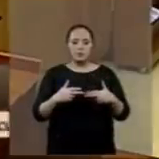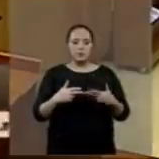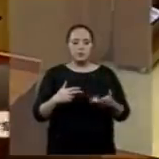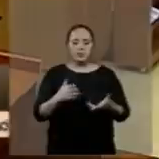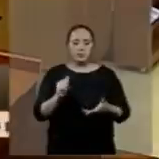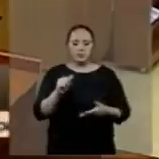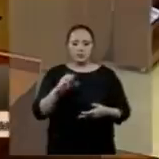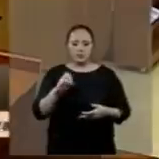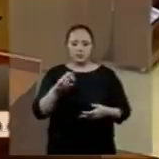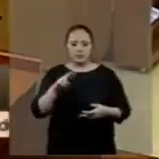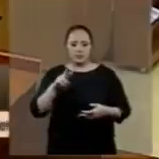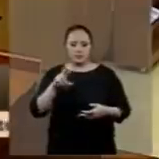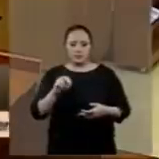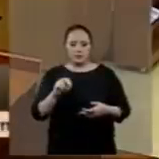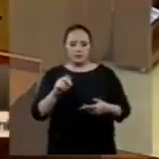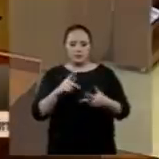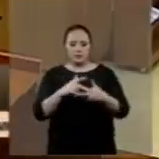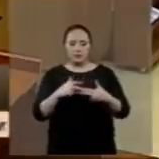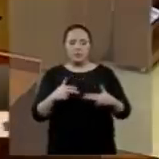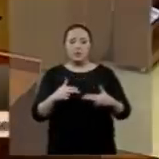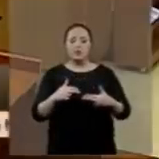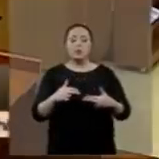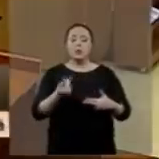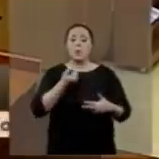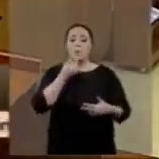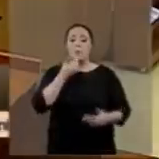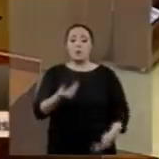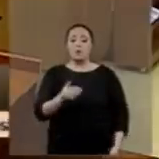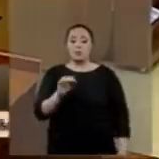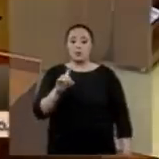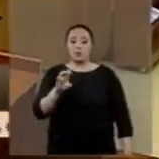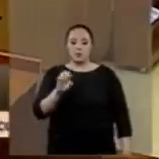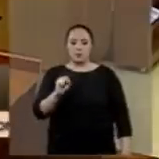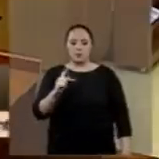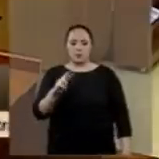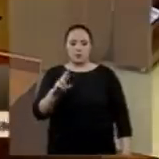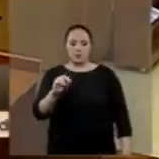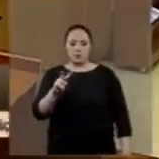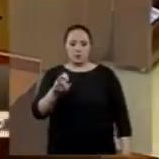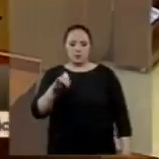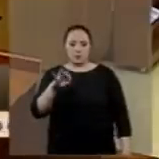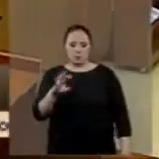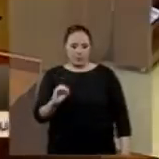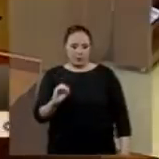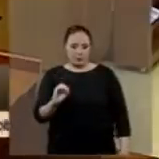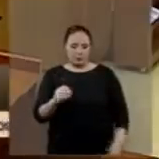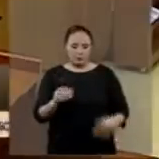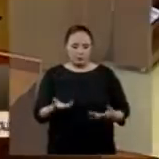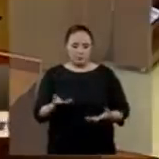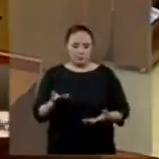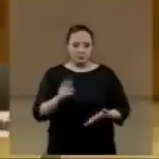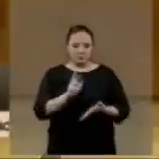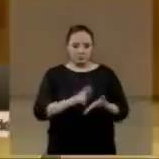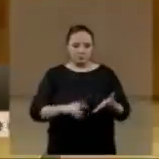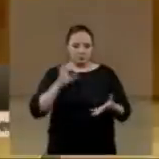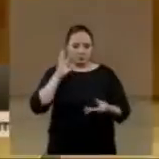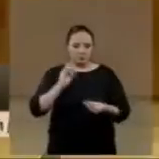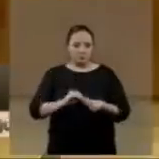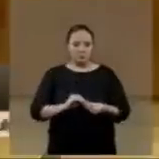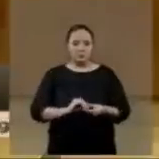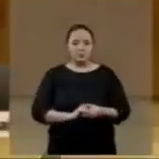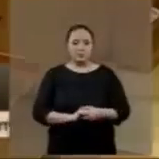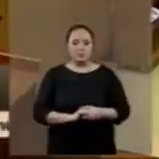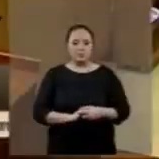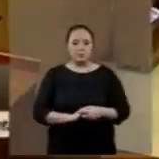do ato atacado e pedem o desprovimento dos declaratórios. É o relatório, presidente. Vossa Excelência prossegue.